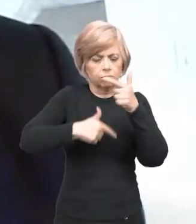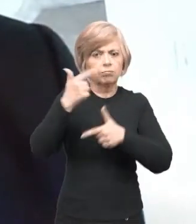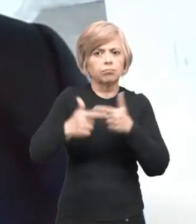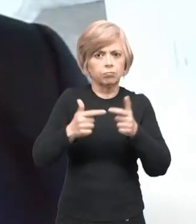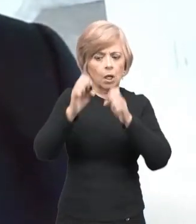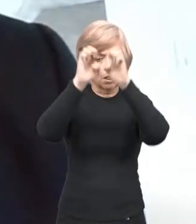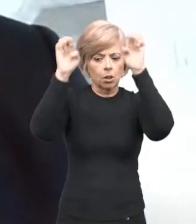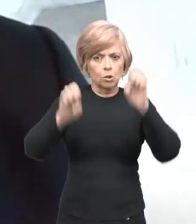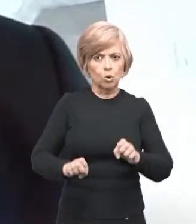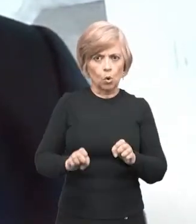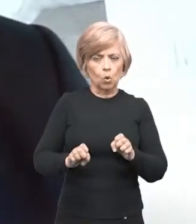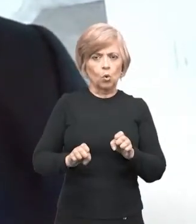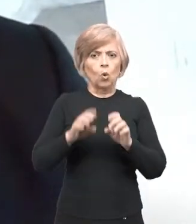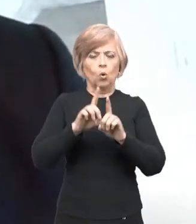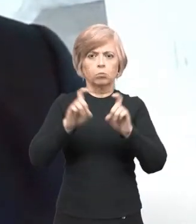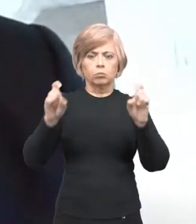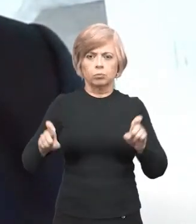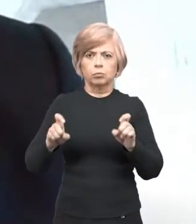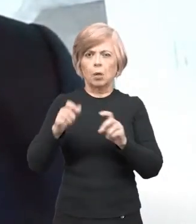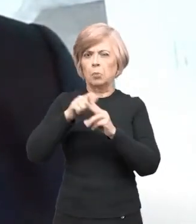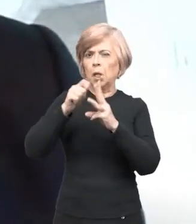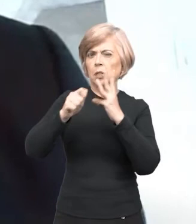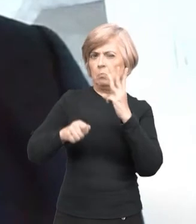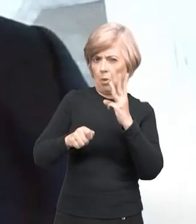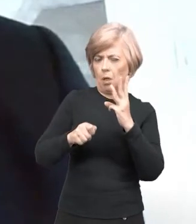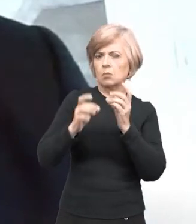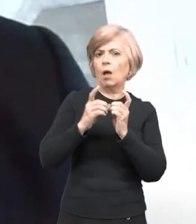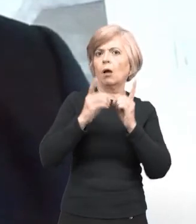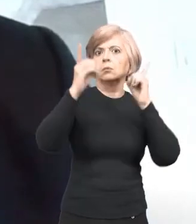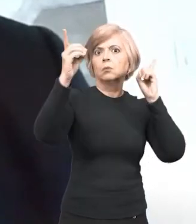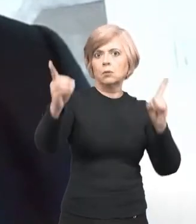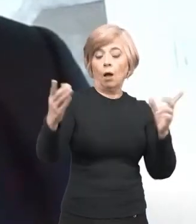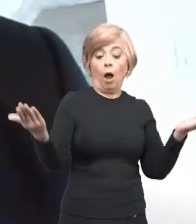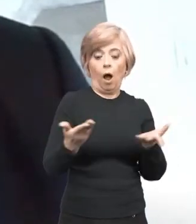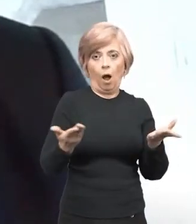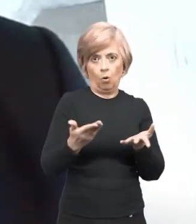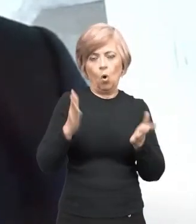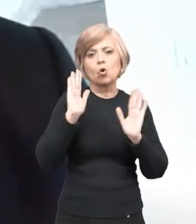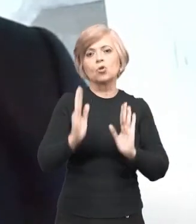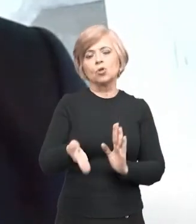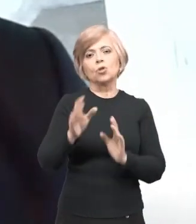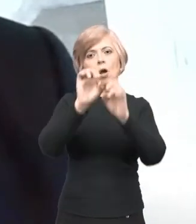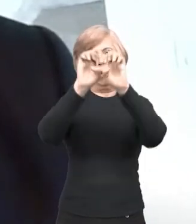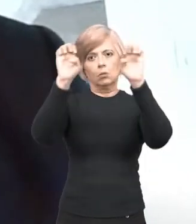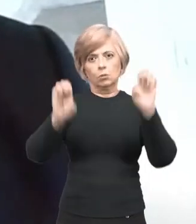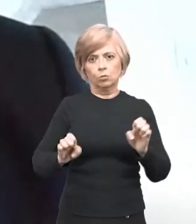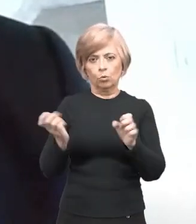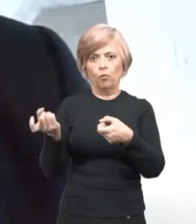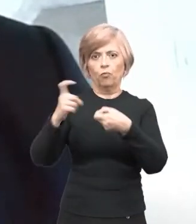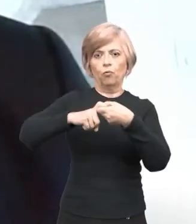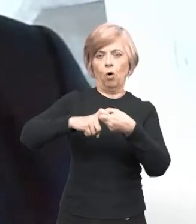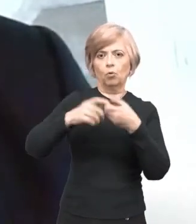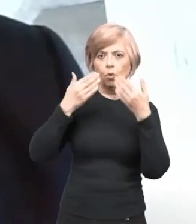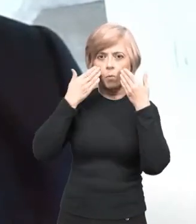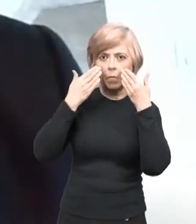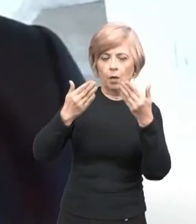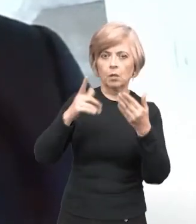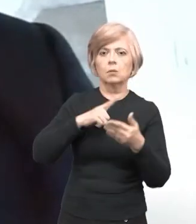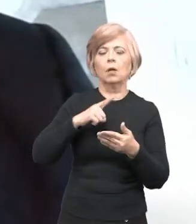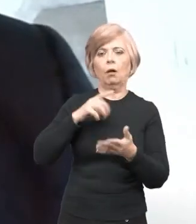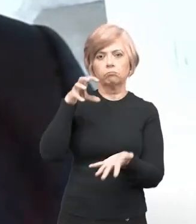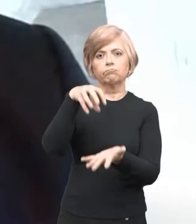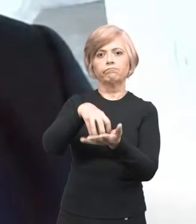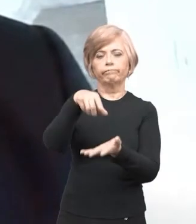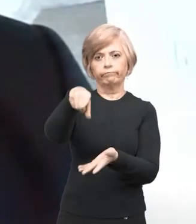nossa estrutura ficou em teletrabalho pelo menos durante 3 meses, né? Hoje a gente já tem uma estrutura funcionando presencialmente na